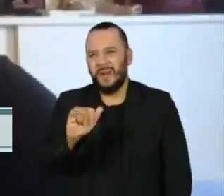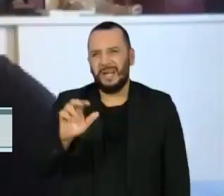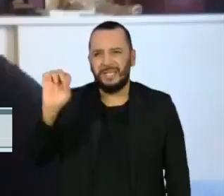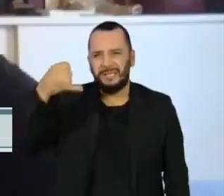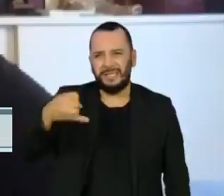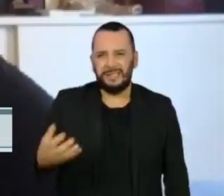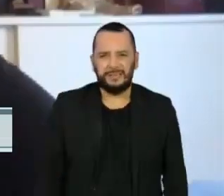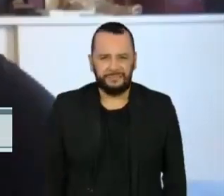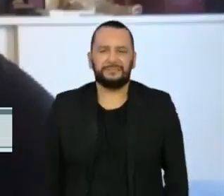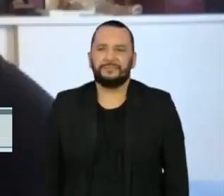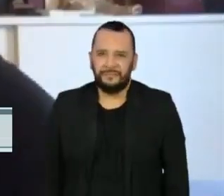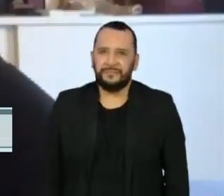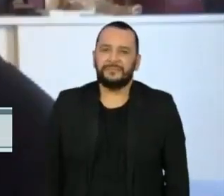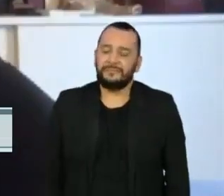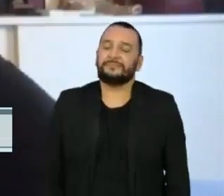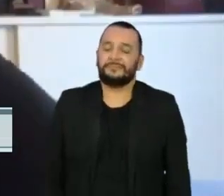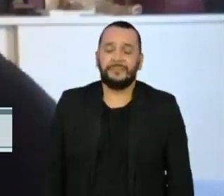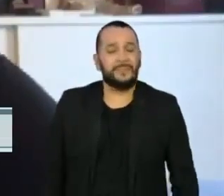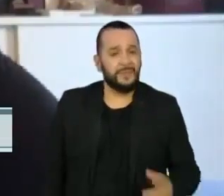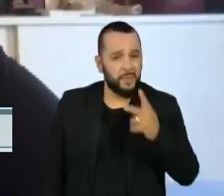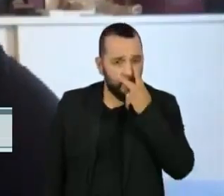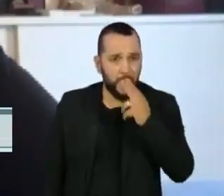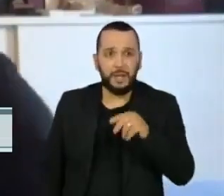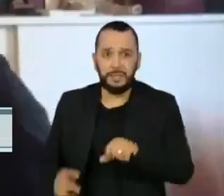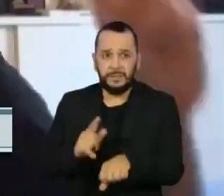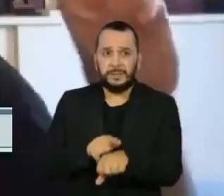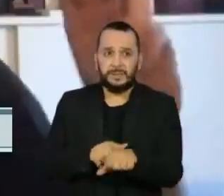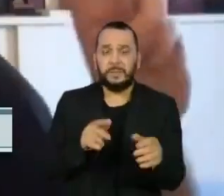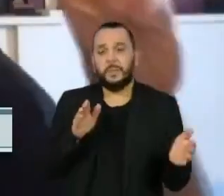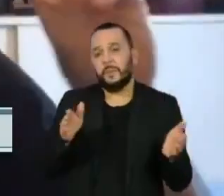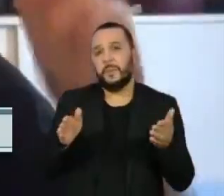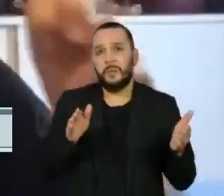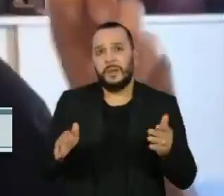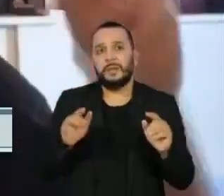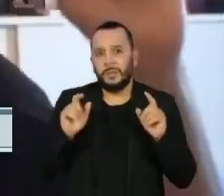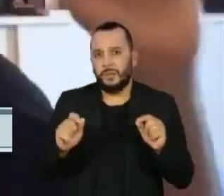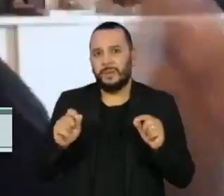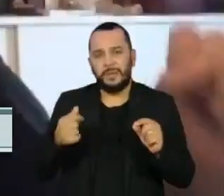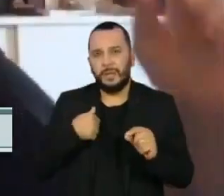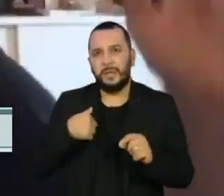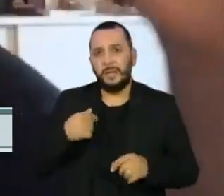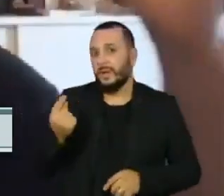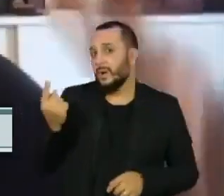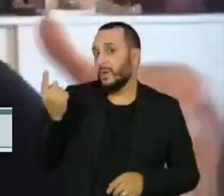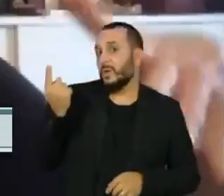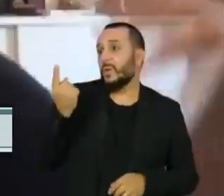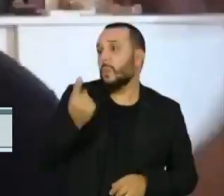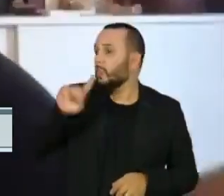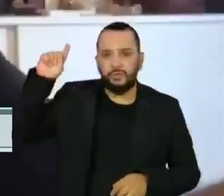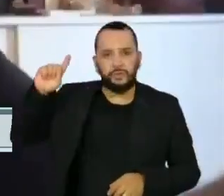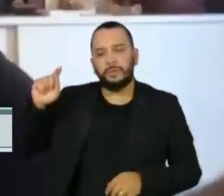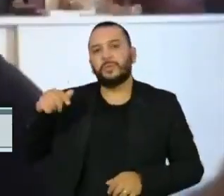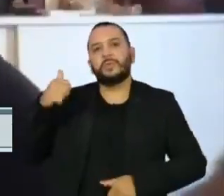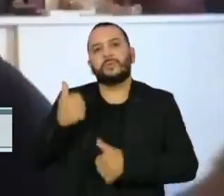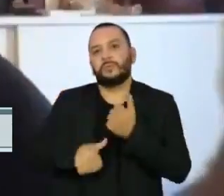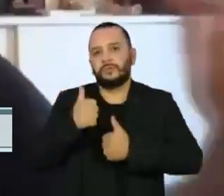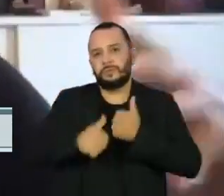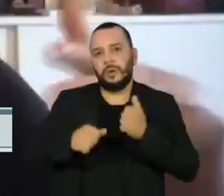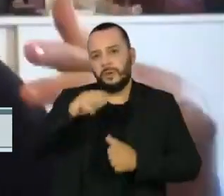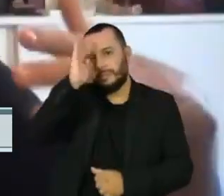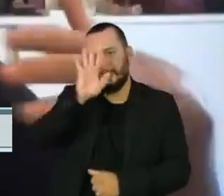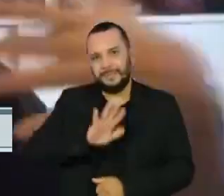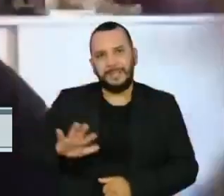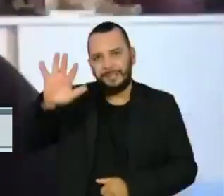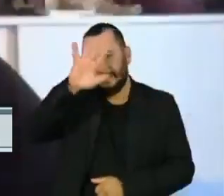Agora, talvez pudesse, nesse momento, ser o último evento de futebol nacional decisivo